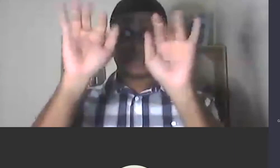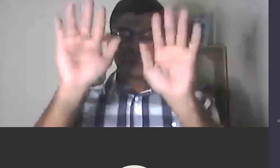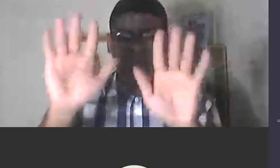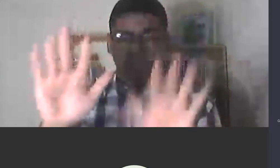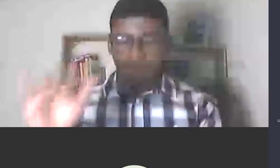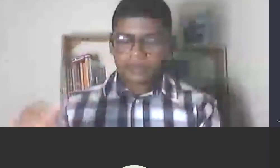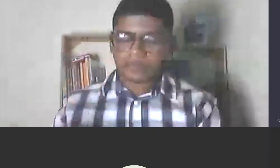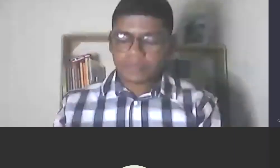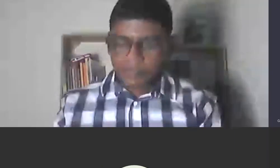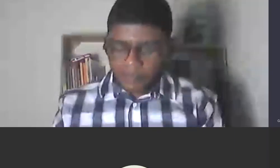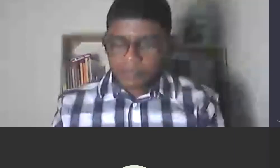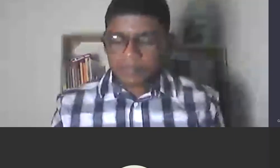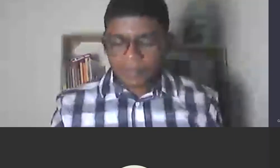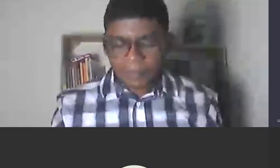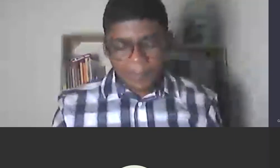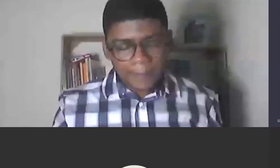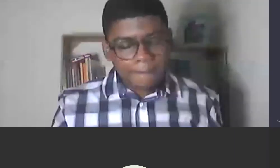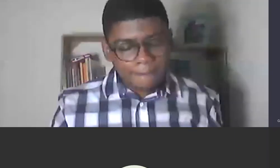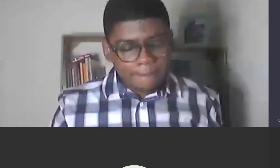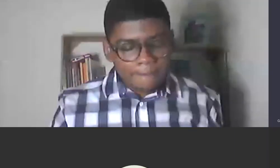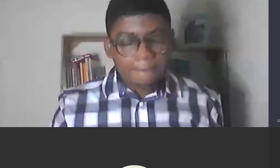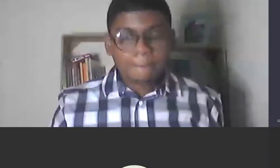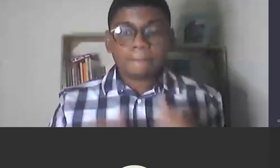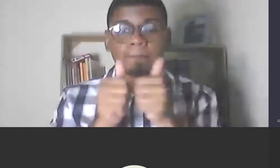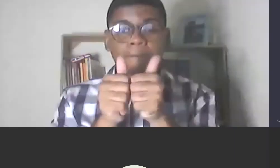Abençoar. Abençoar.